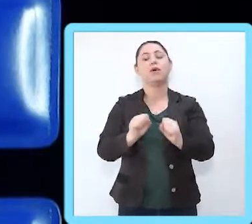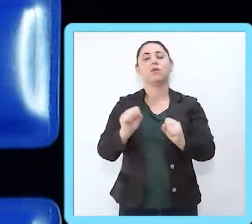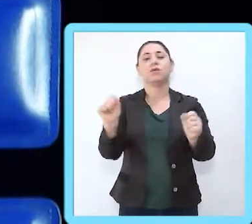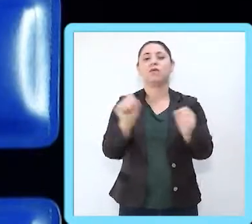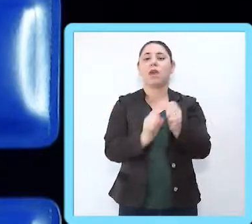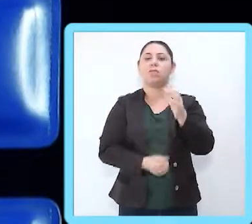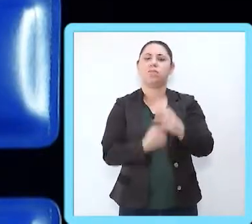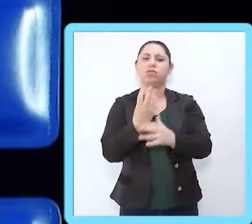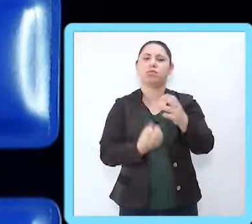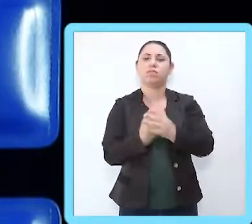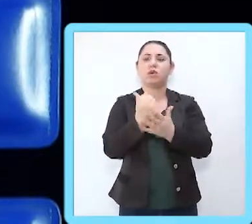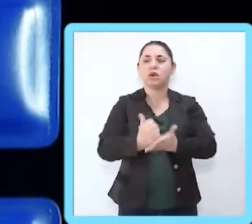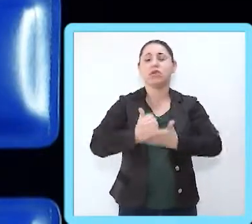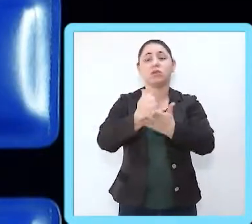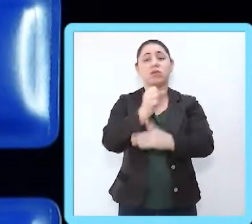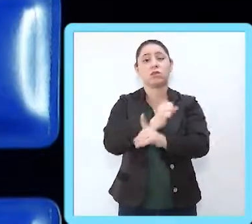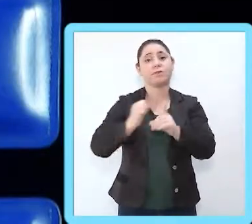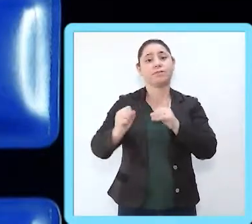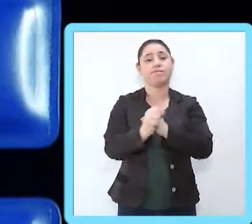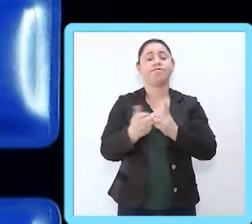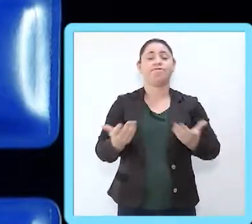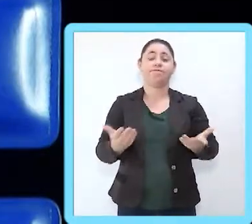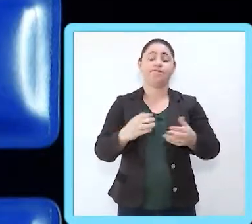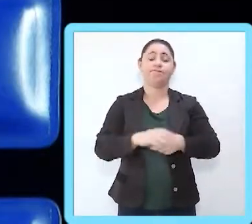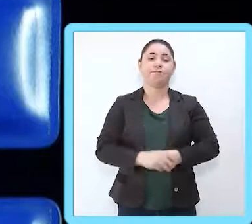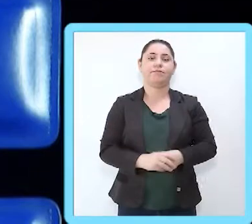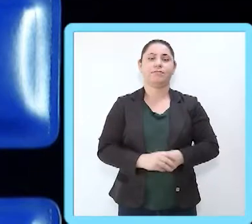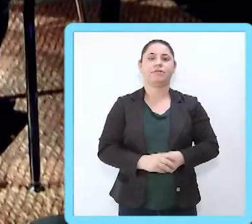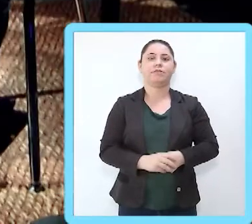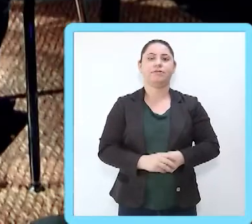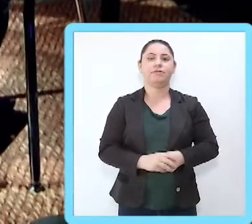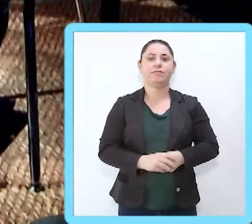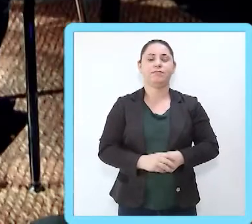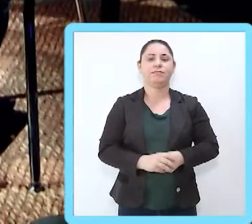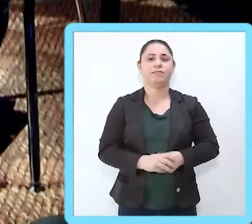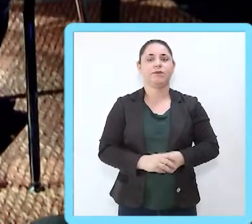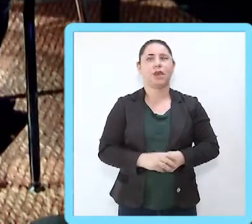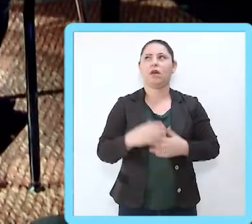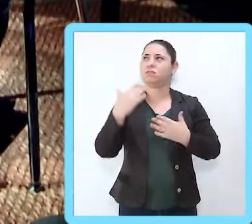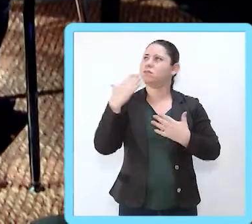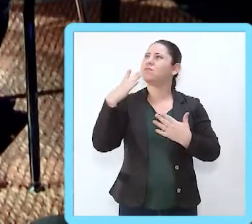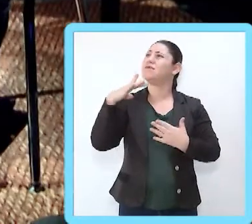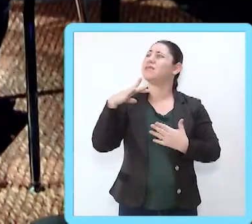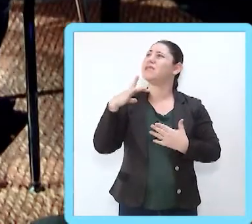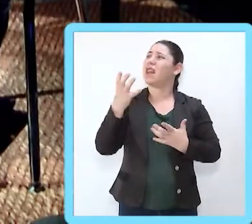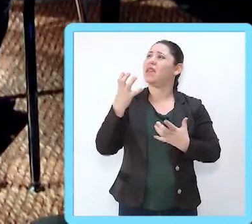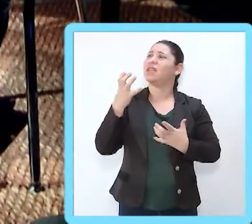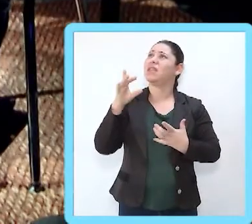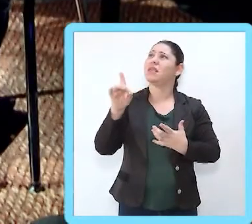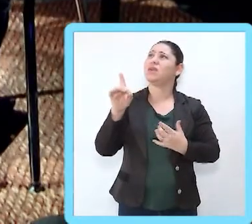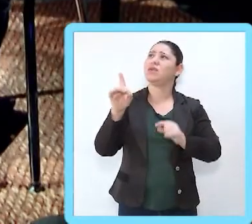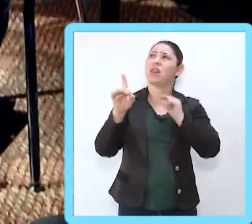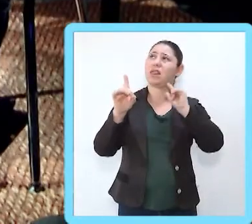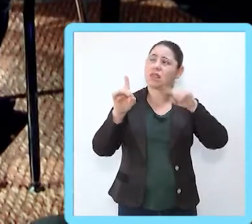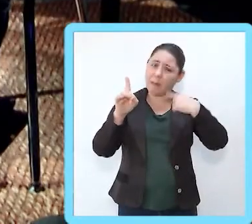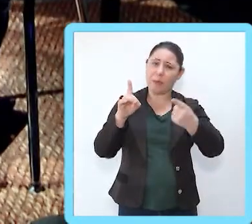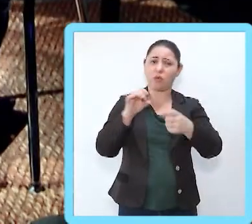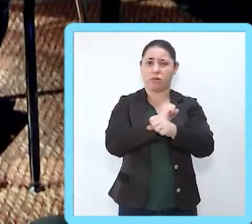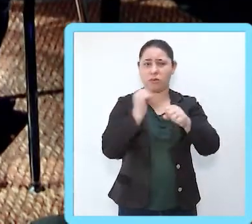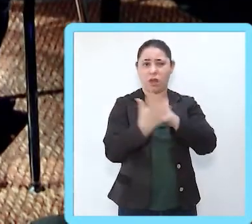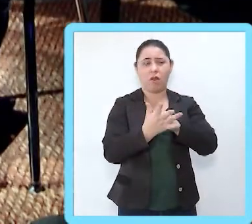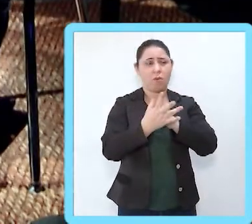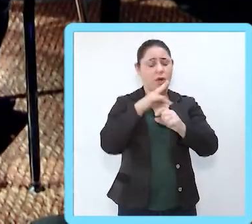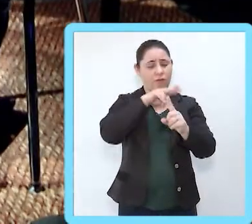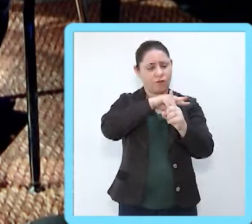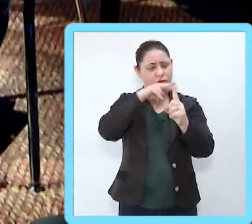aquilo que ele pode produzir para ajudar a sua sociedade. Eu queira Deus que, pós essa pandemia, nós